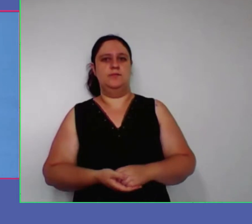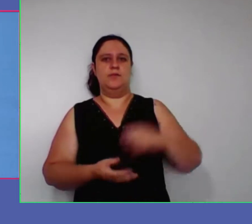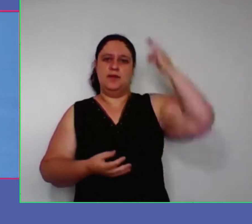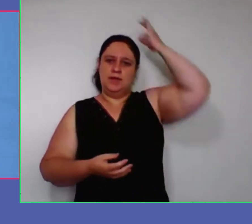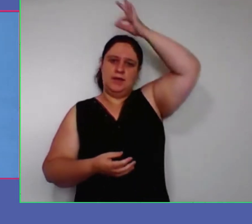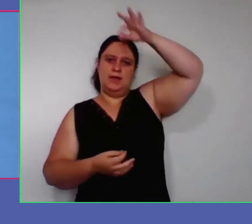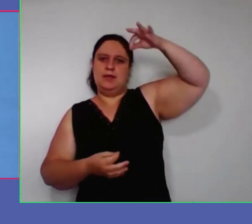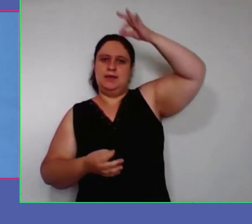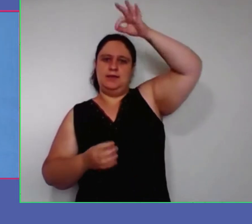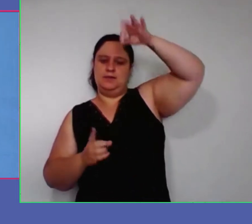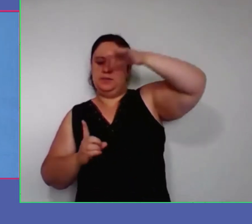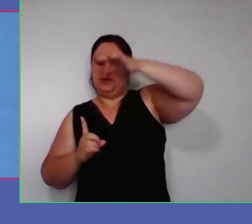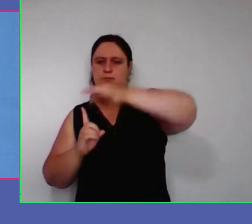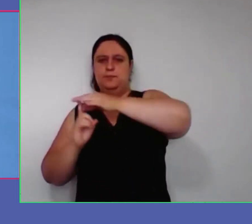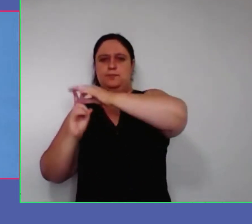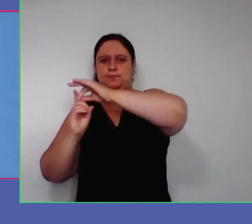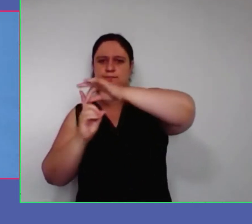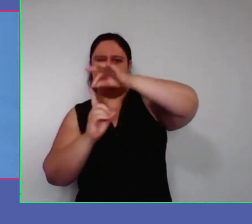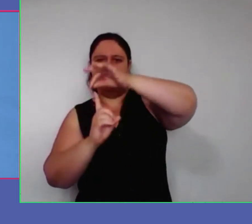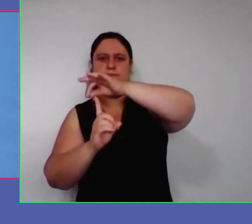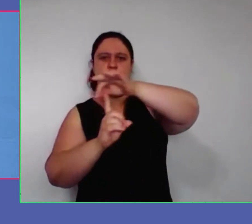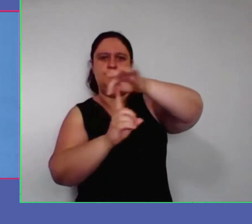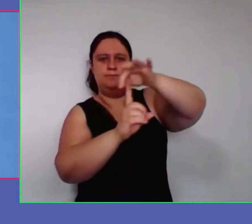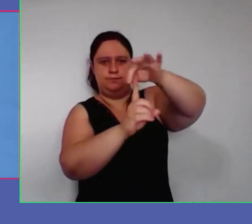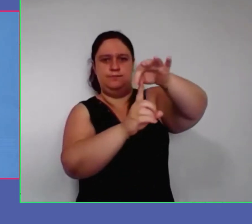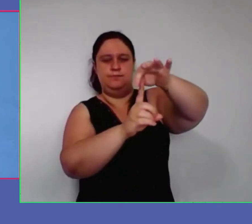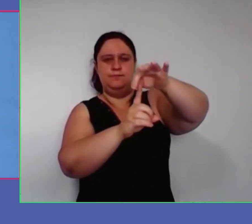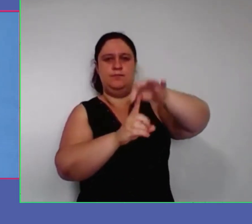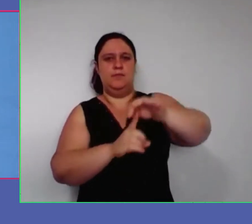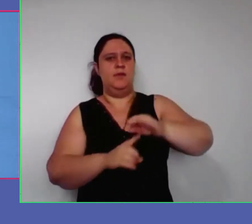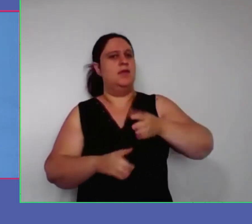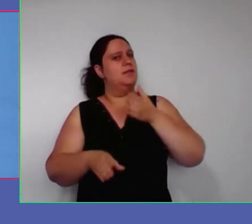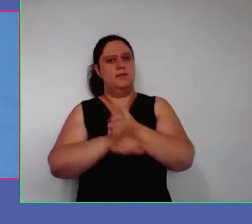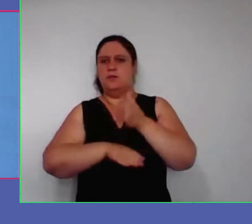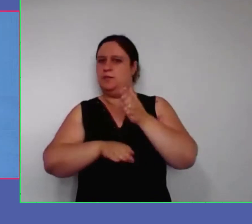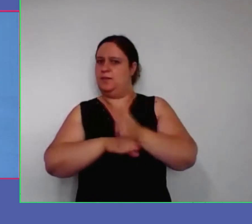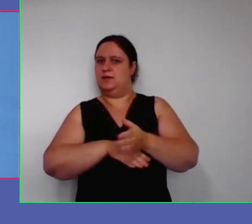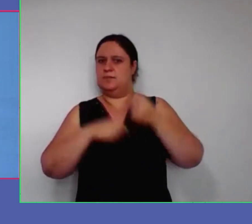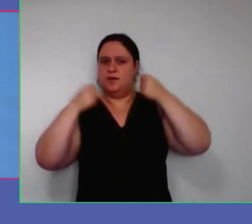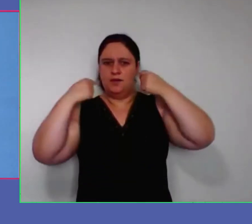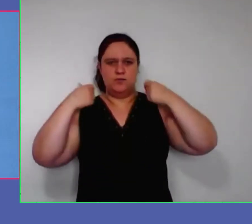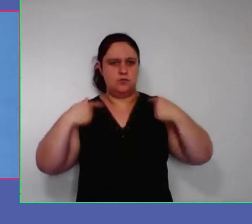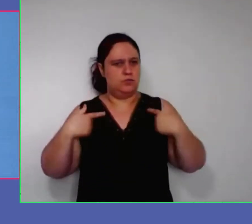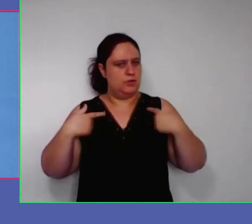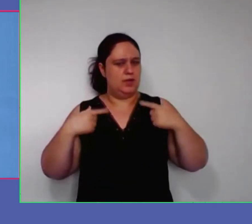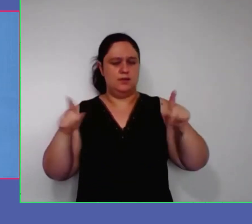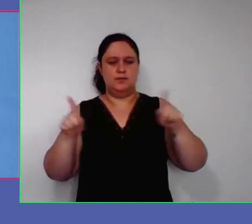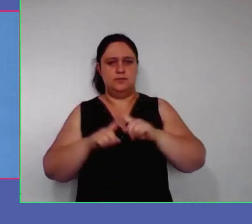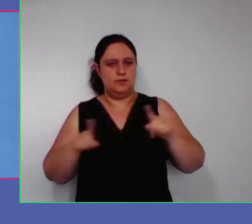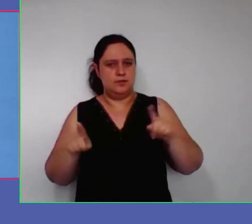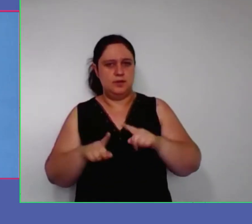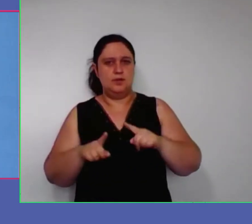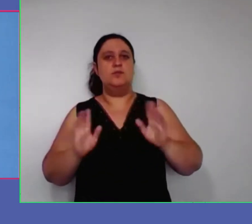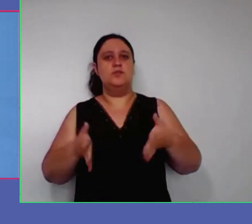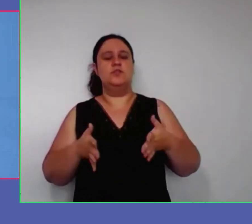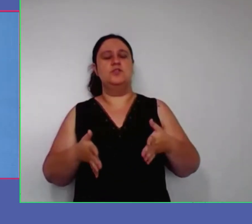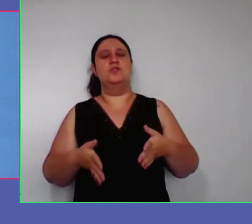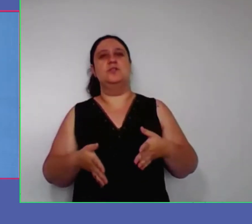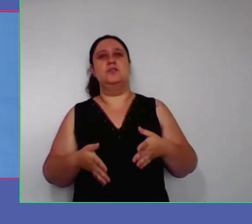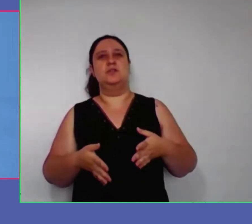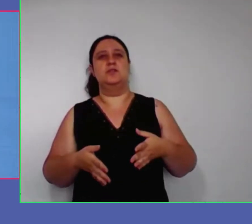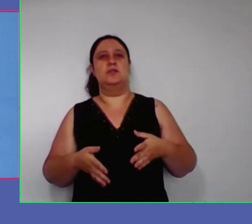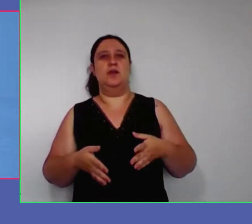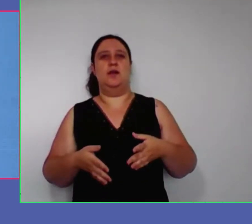estava fora da religião judaica, né? Já havia caído numa religião morta, e ele então